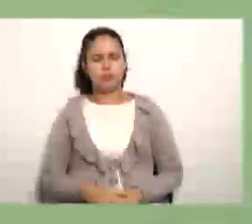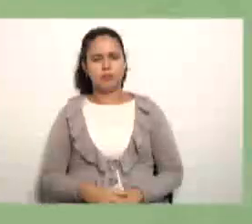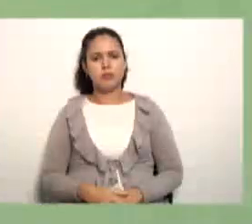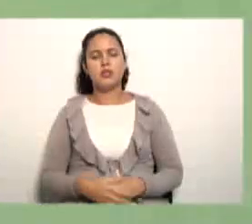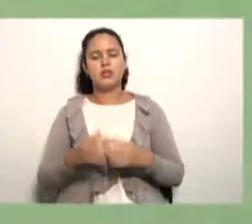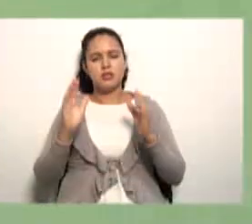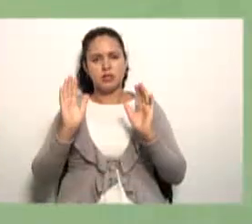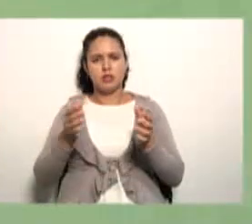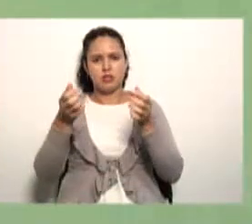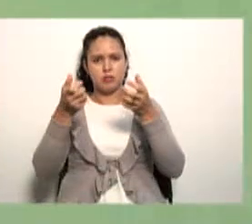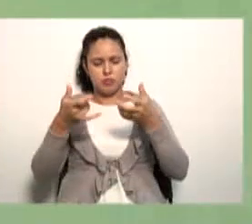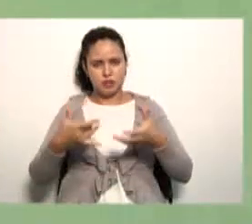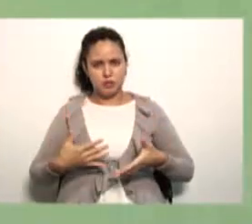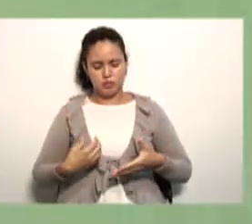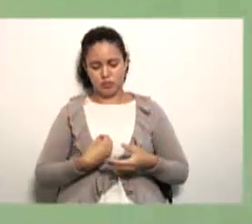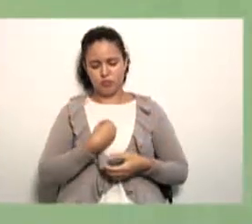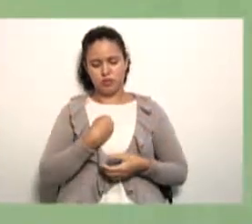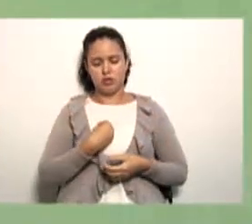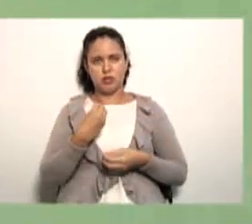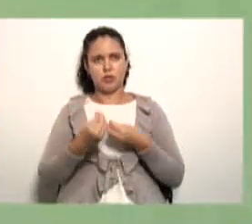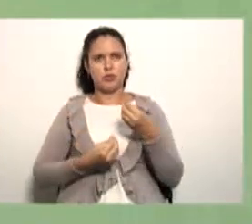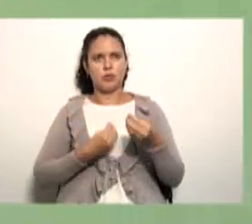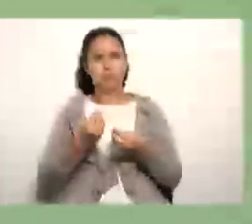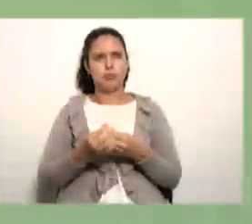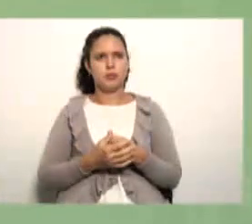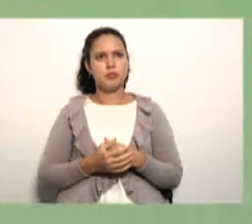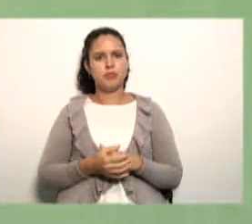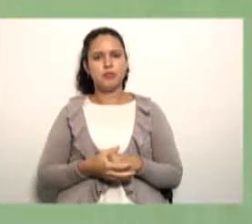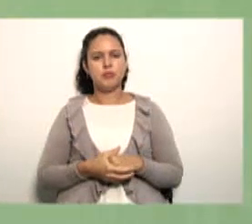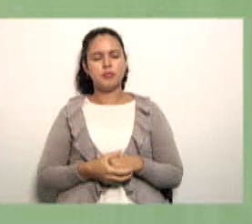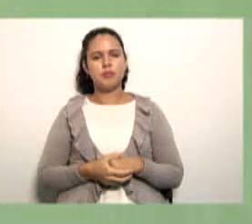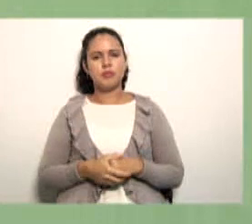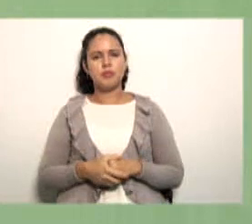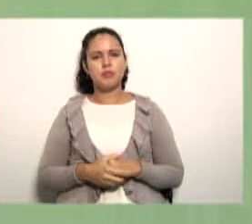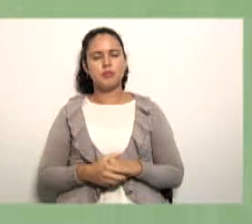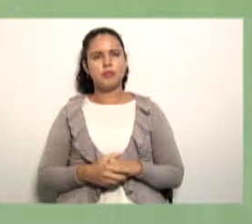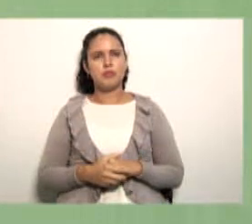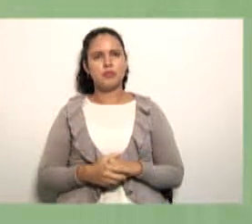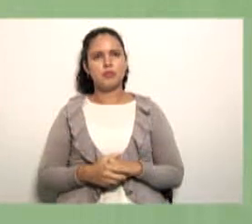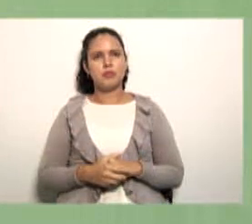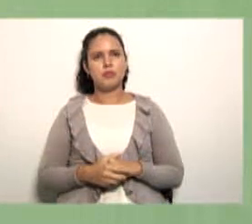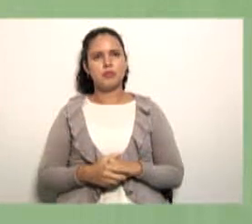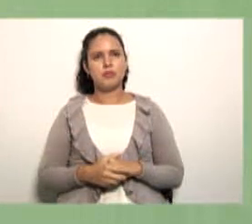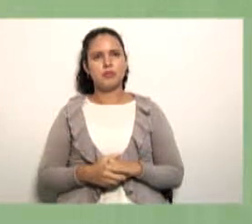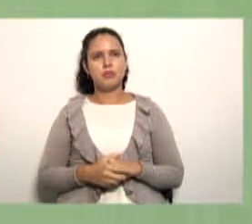de vida. Eu vou apagar aqui que os riscos estão se misturando.